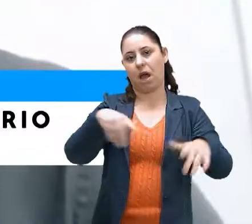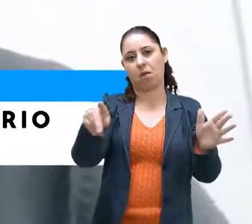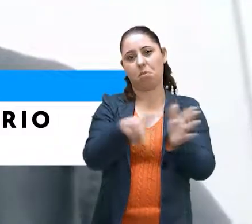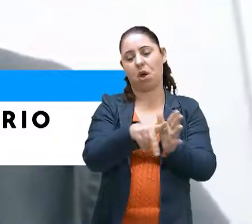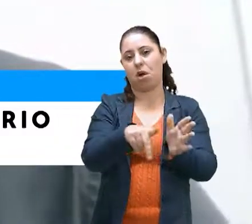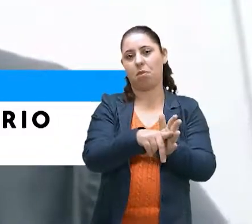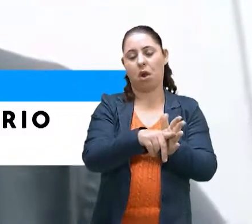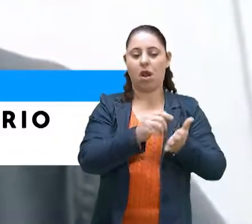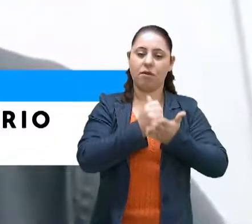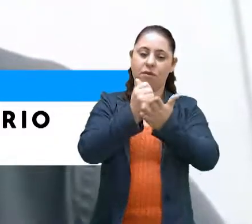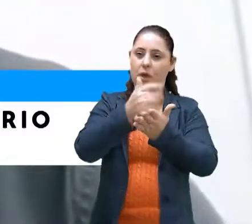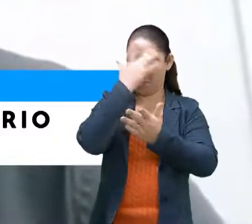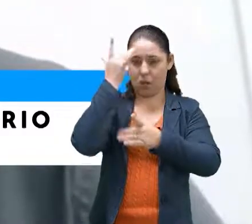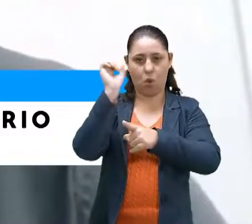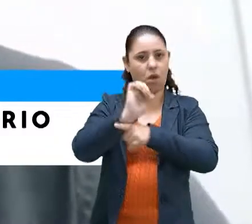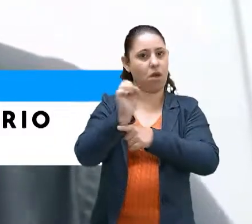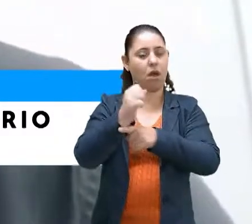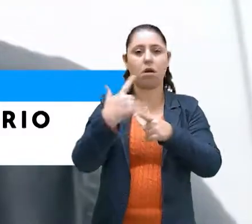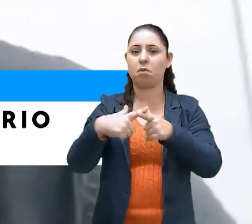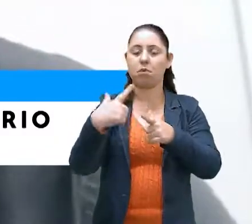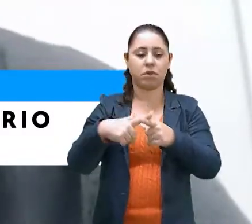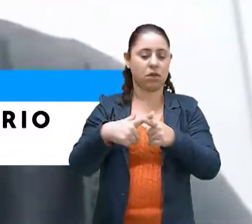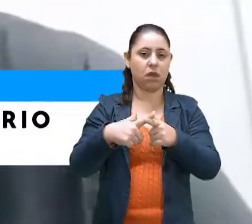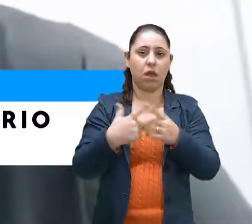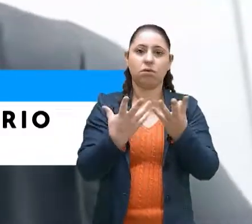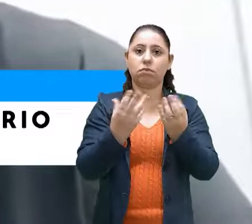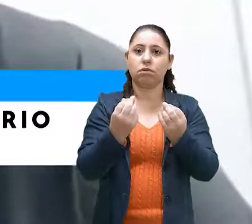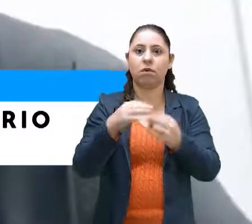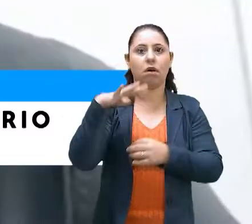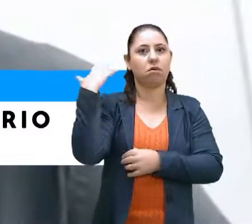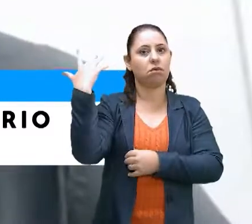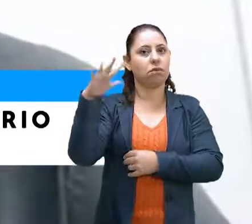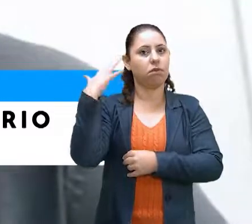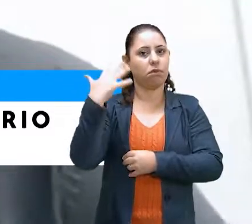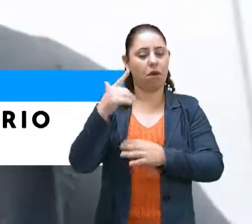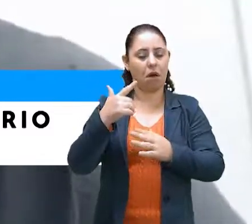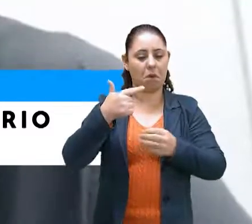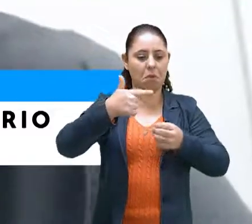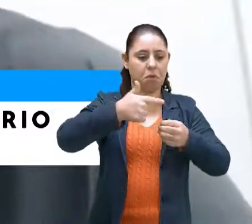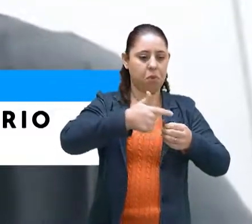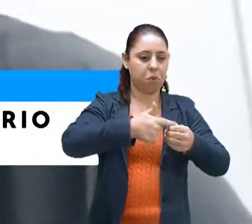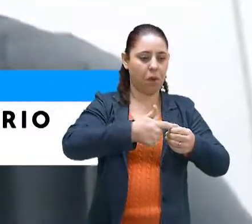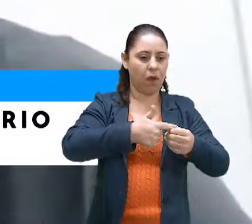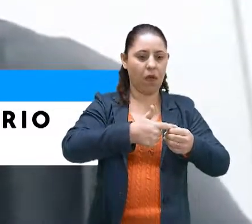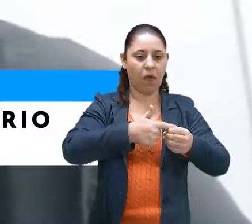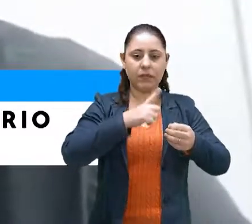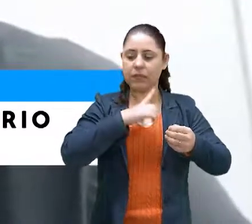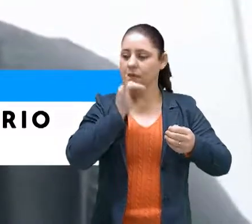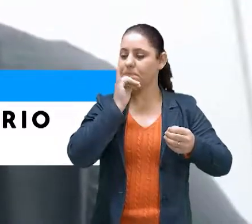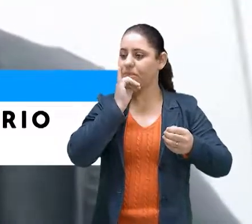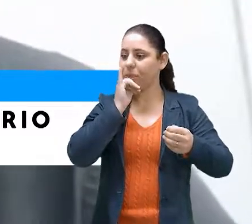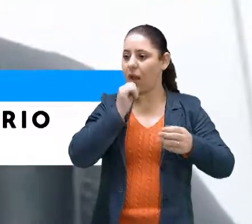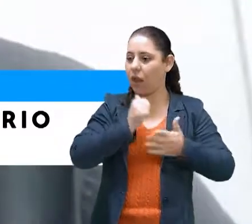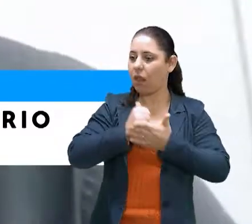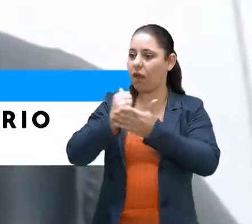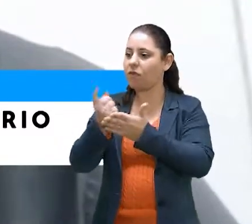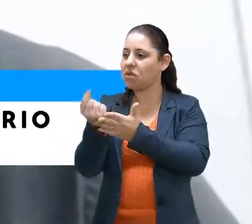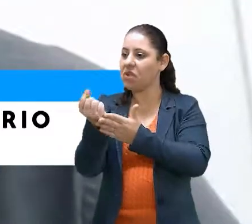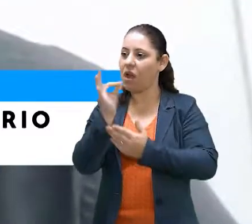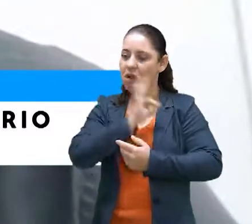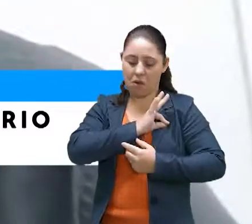desistindo, né, de atuar nessa área, justamente porque não compensa mais, né, para